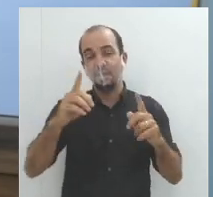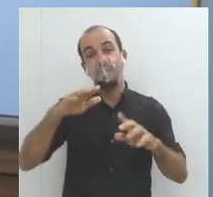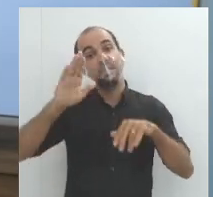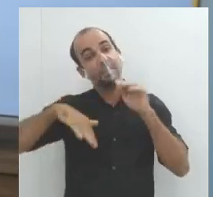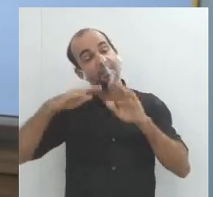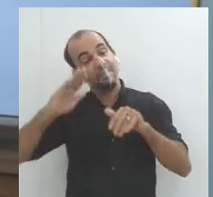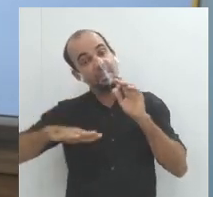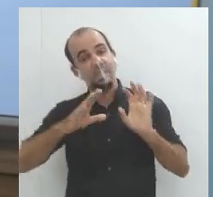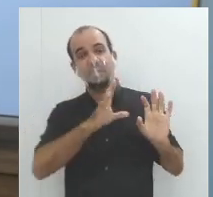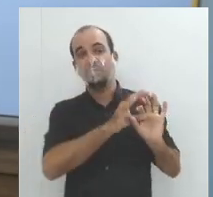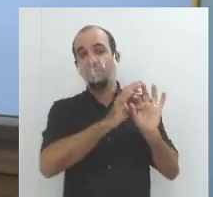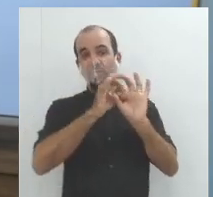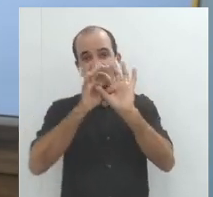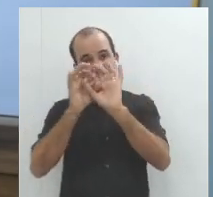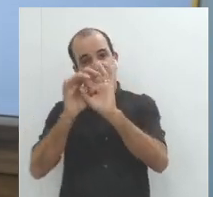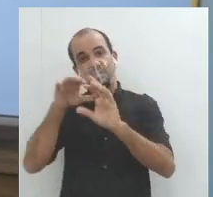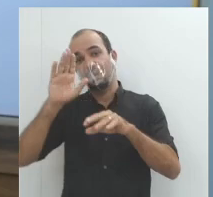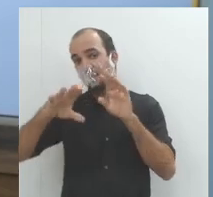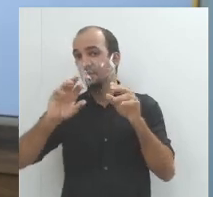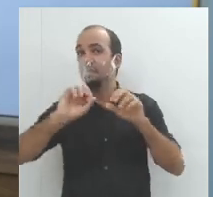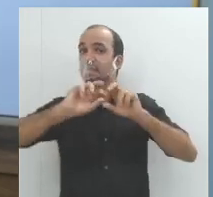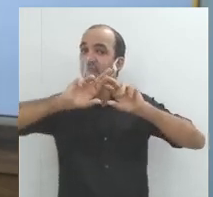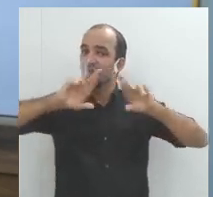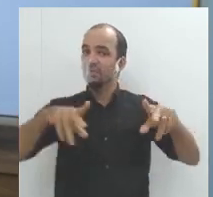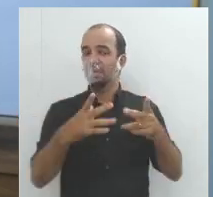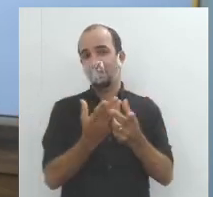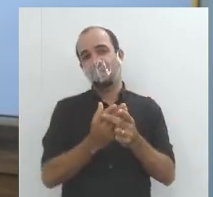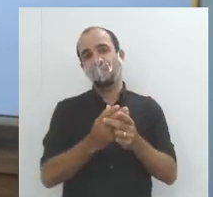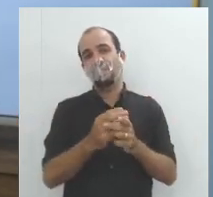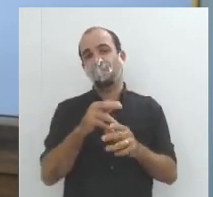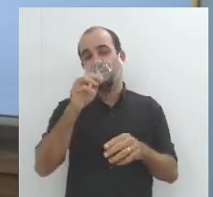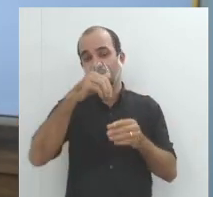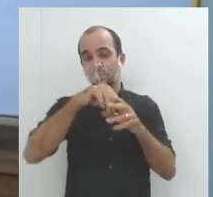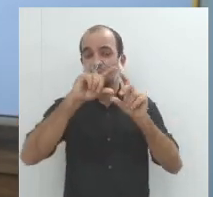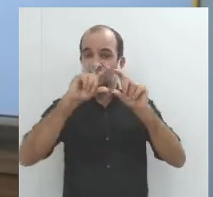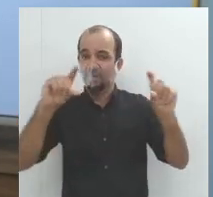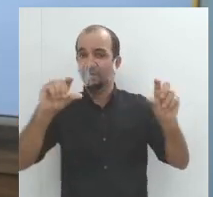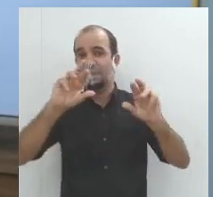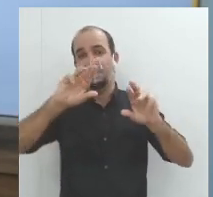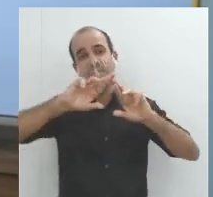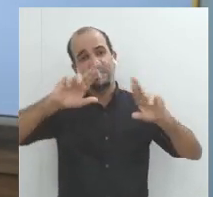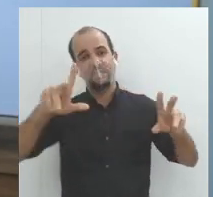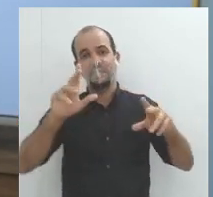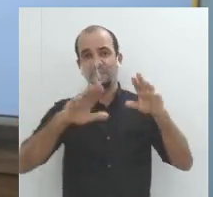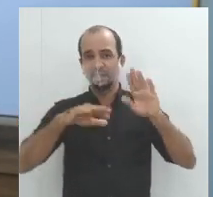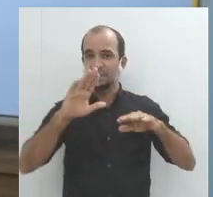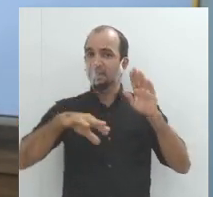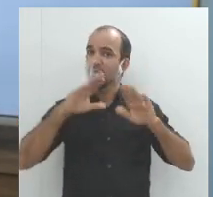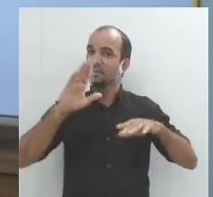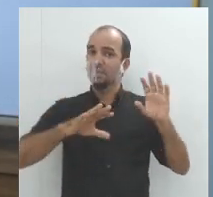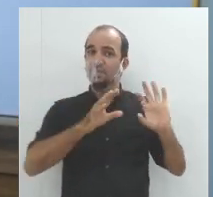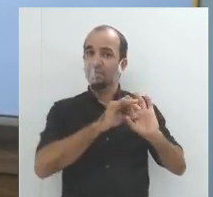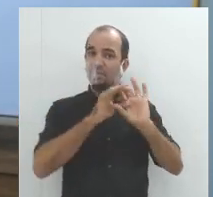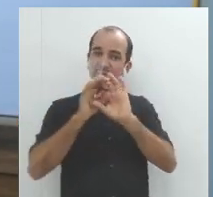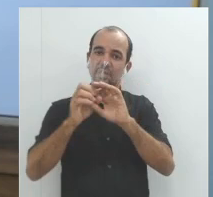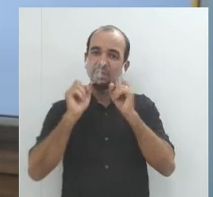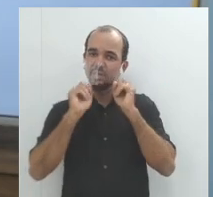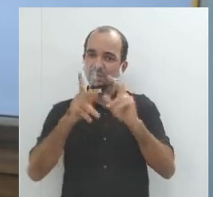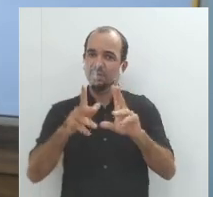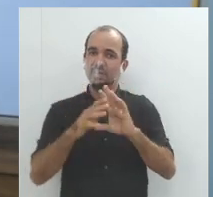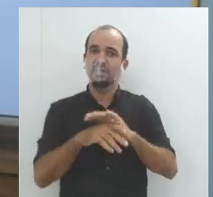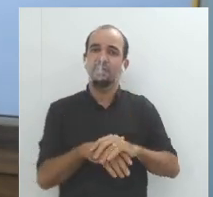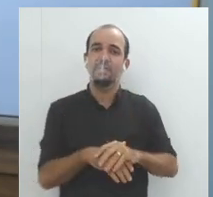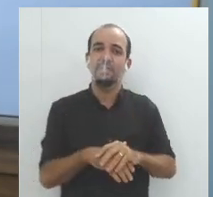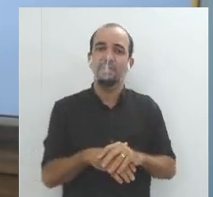mas você não pode ficar achando que sempre vai ser assim, vai depender do contexto, tá bom? E eu quero também trazer